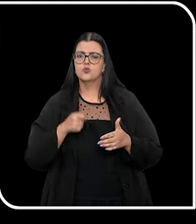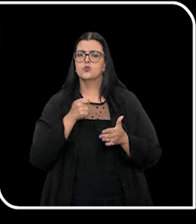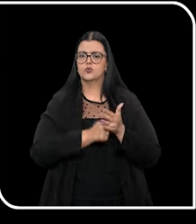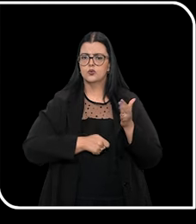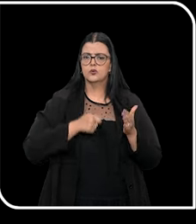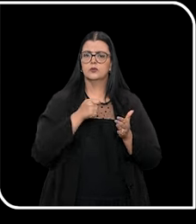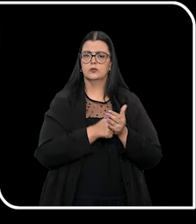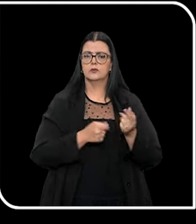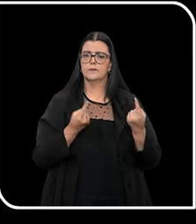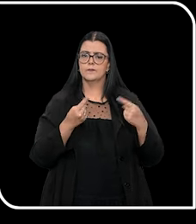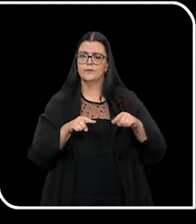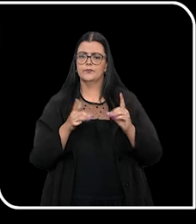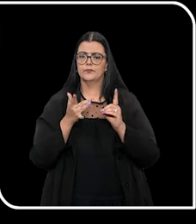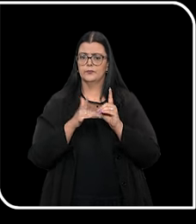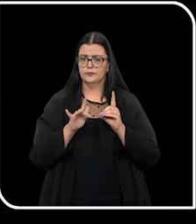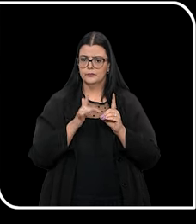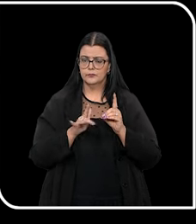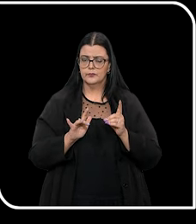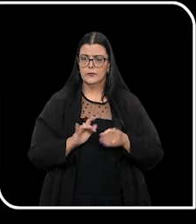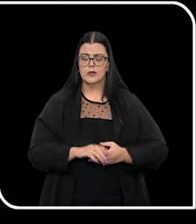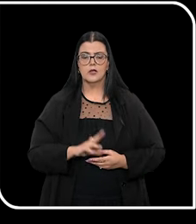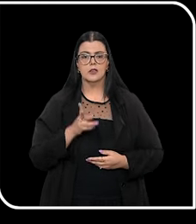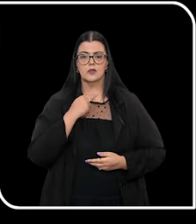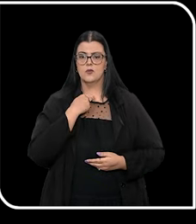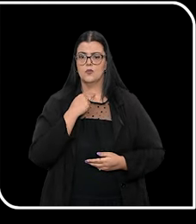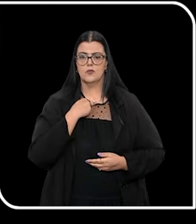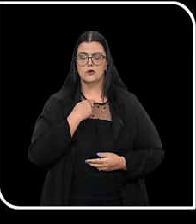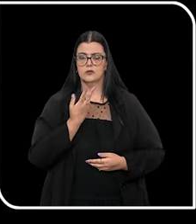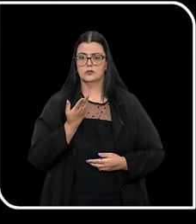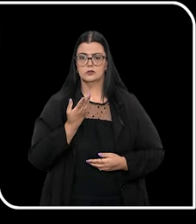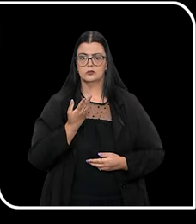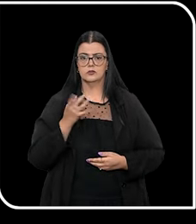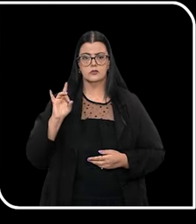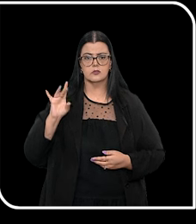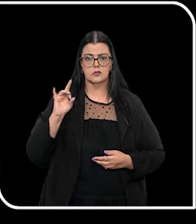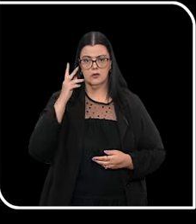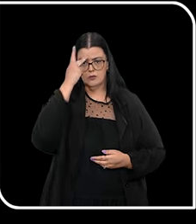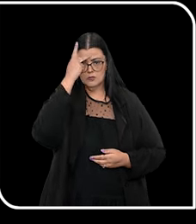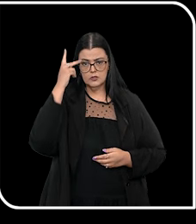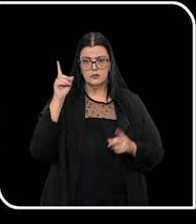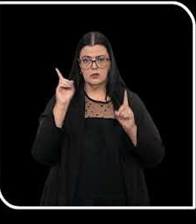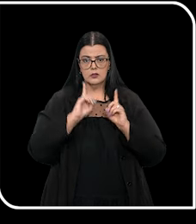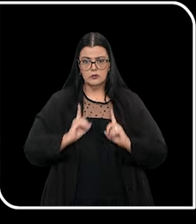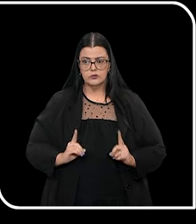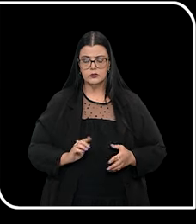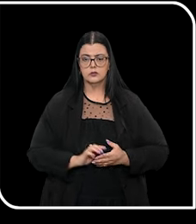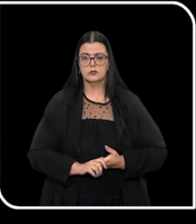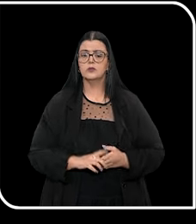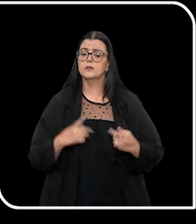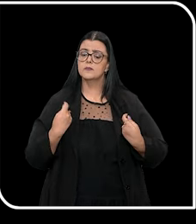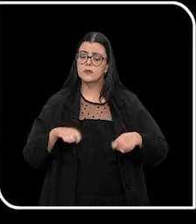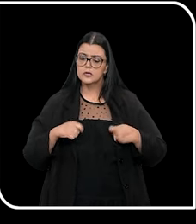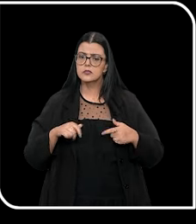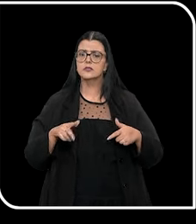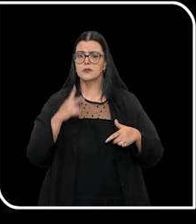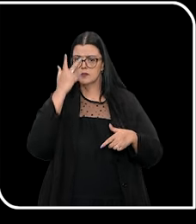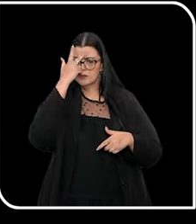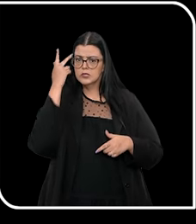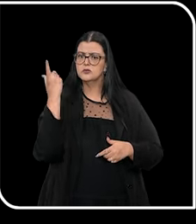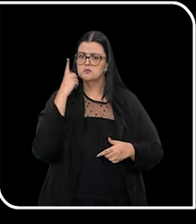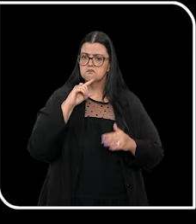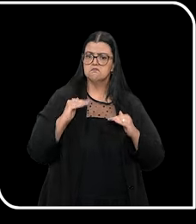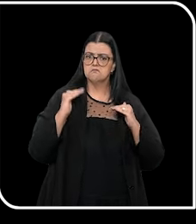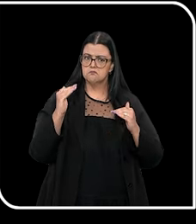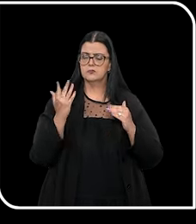luta anticapacitista ela não pode ela não deve ser só das pessoas que têm deficiência ela tem que ser de quem tem